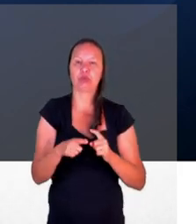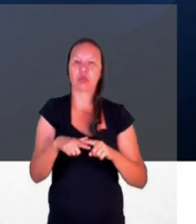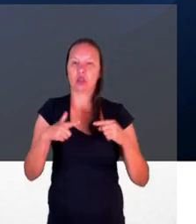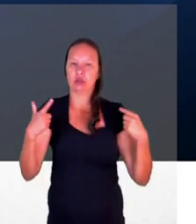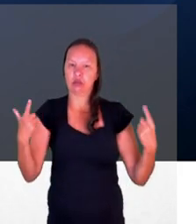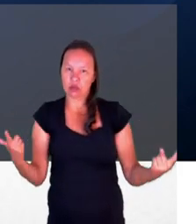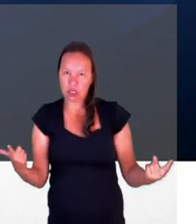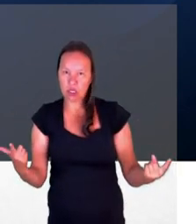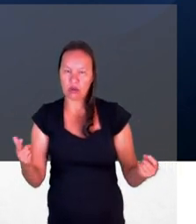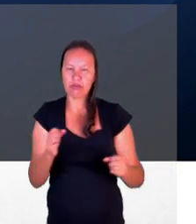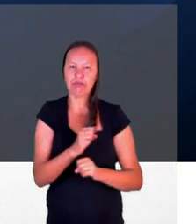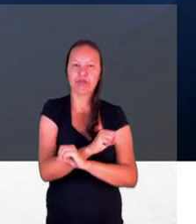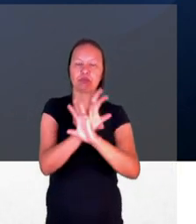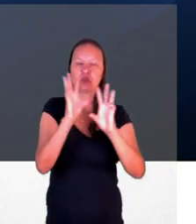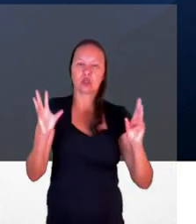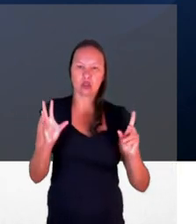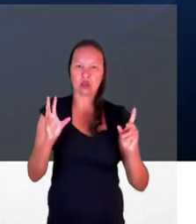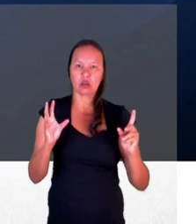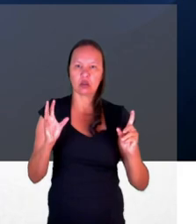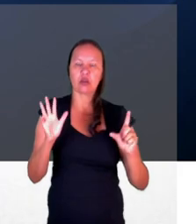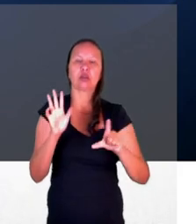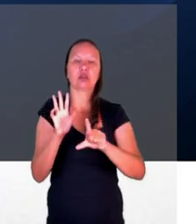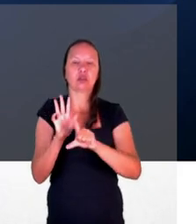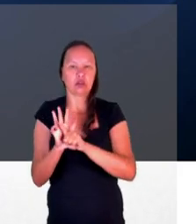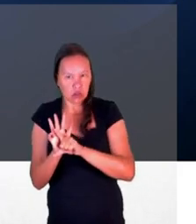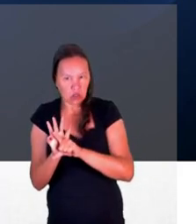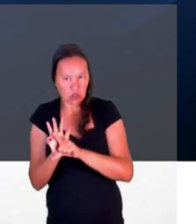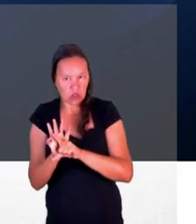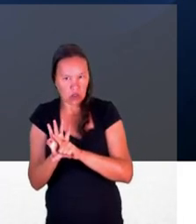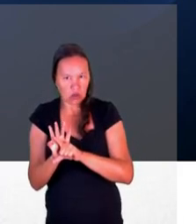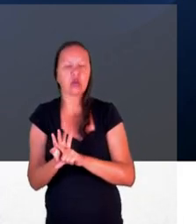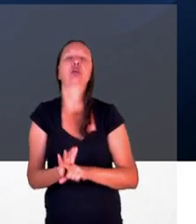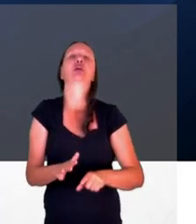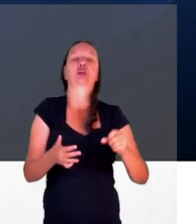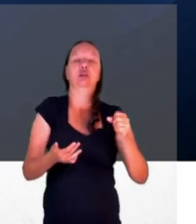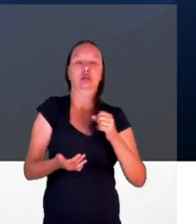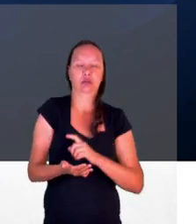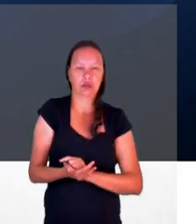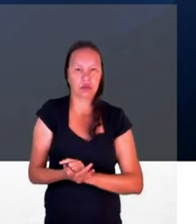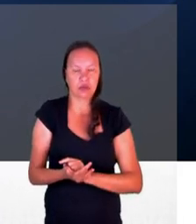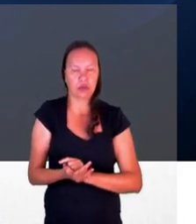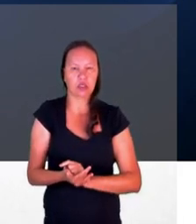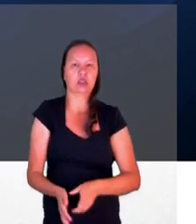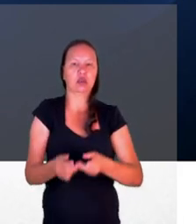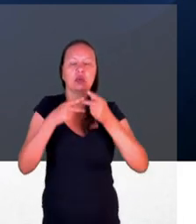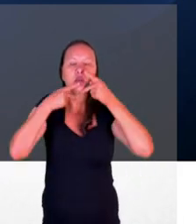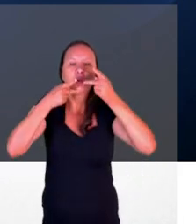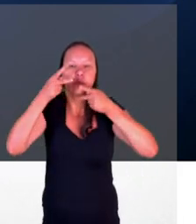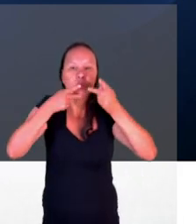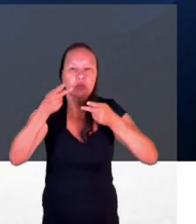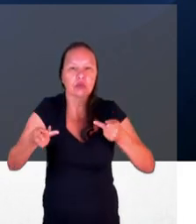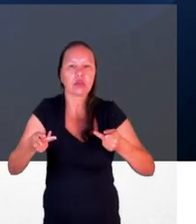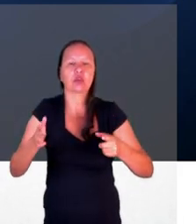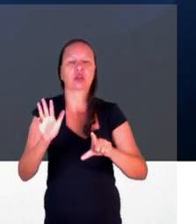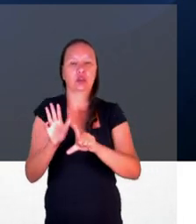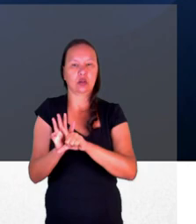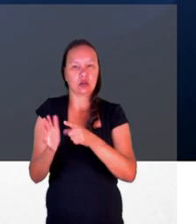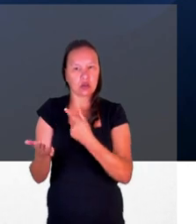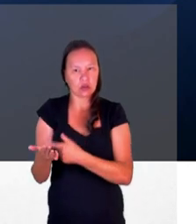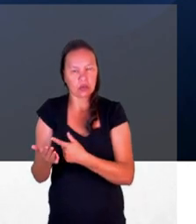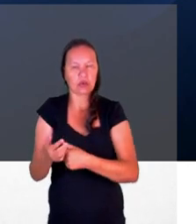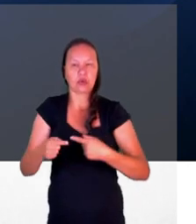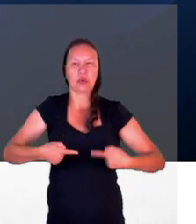paraa sociedade onde exigir o seu direito administrativa e juridicamente a capacitação nós conversamos a ident a das